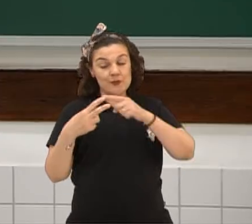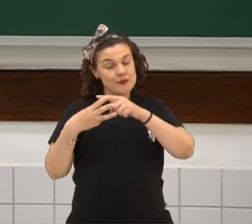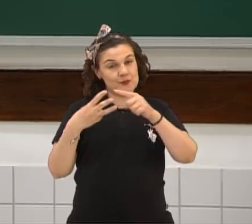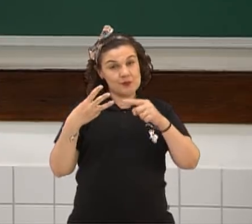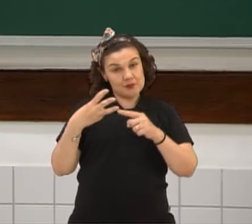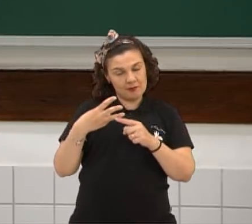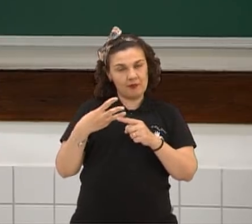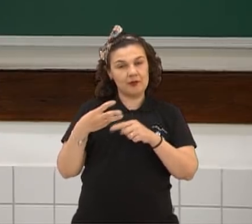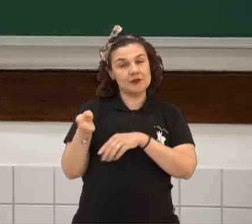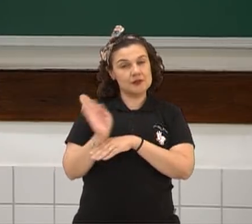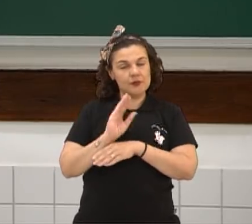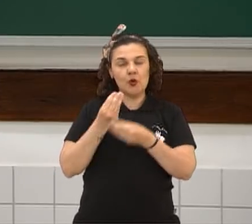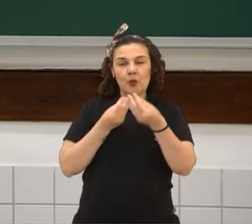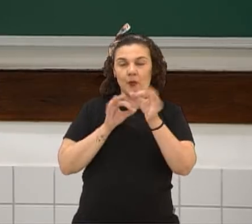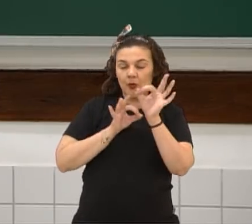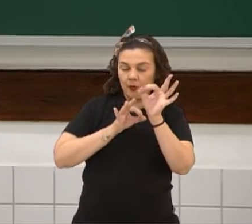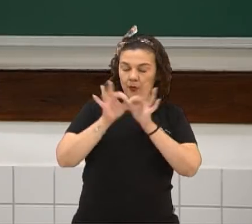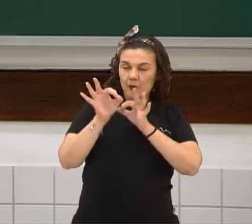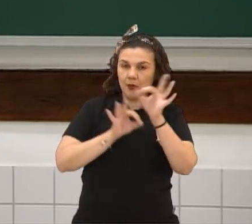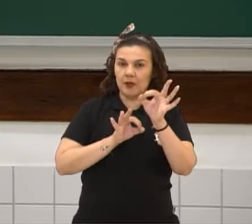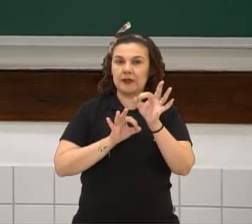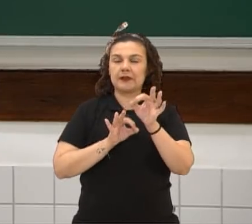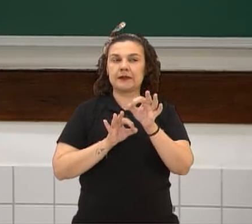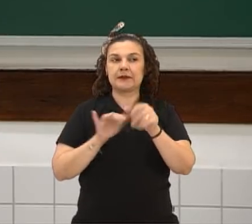né, como que funciona o processo de